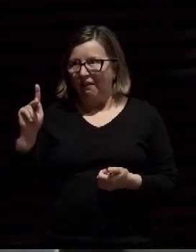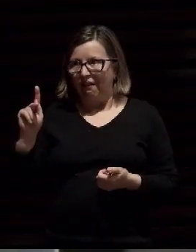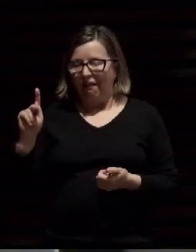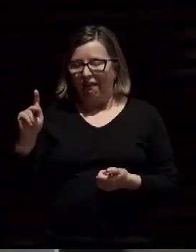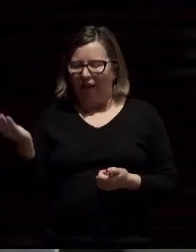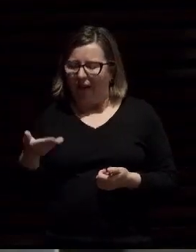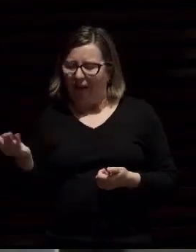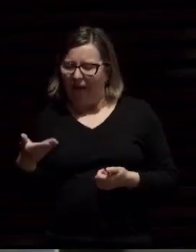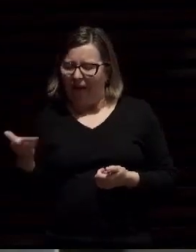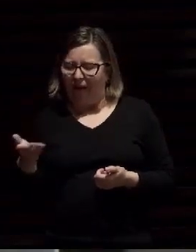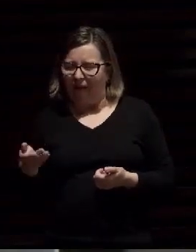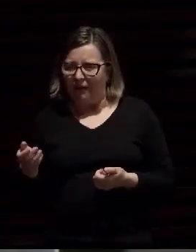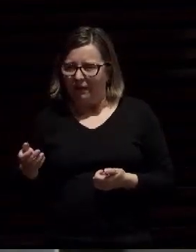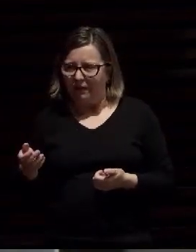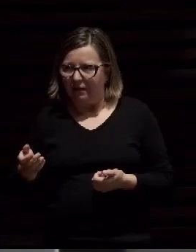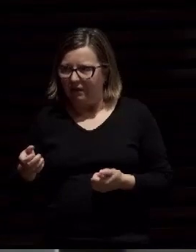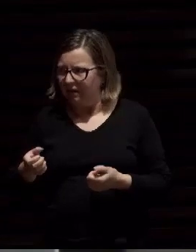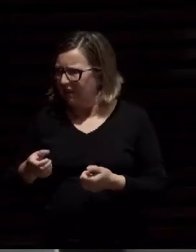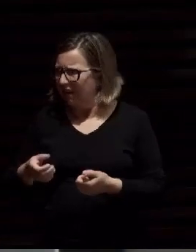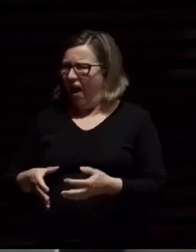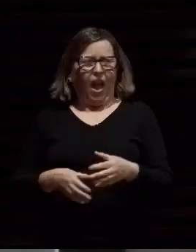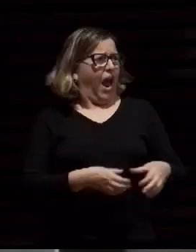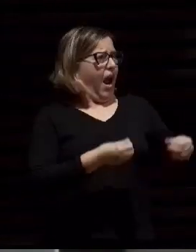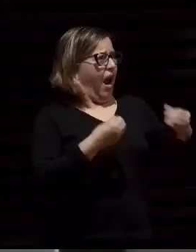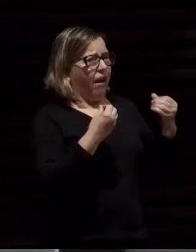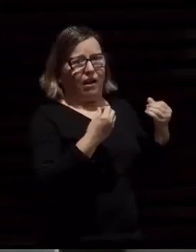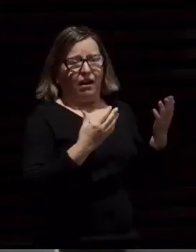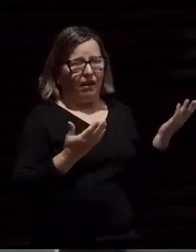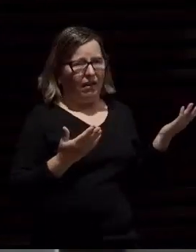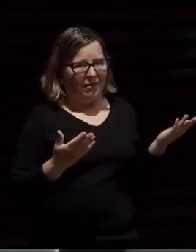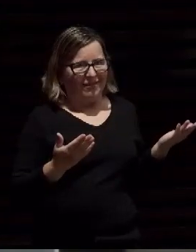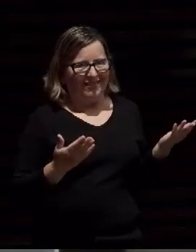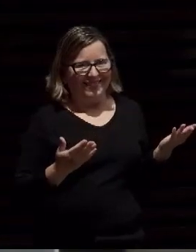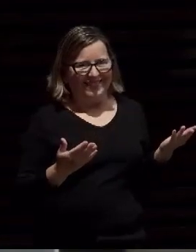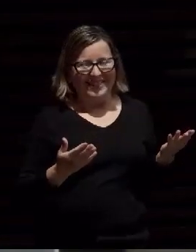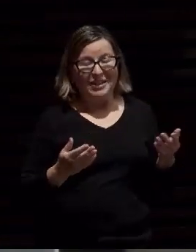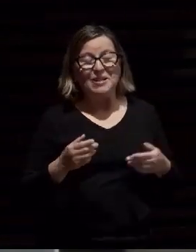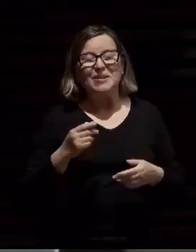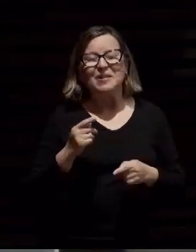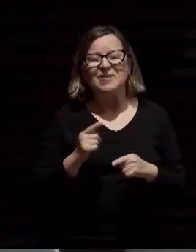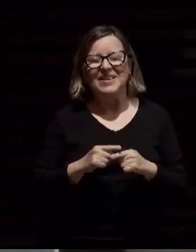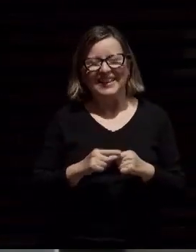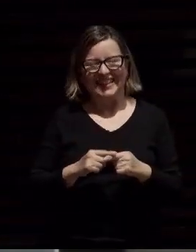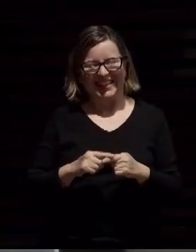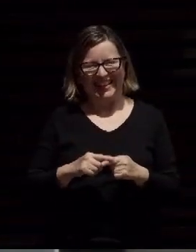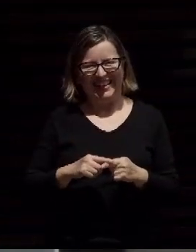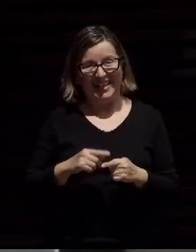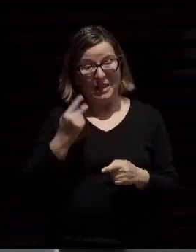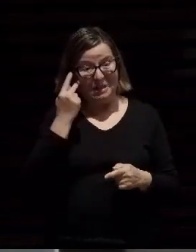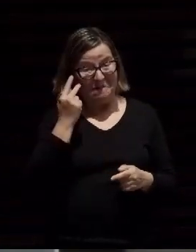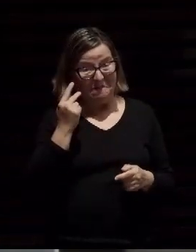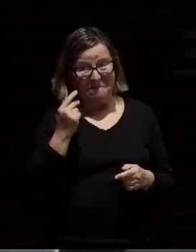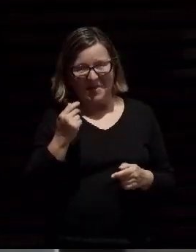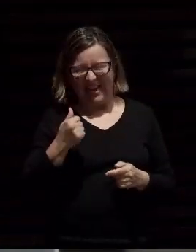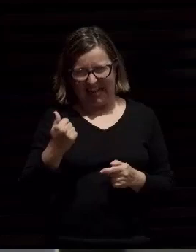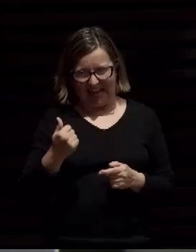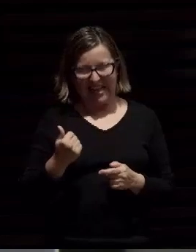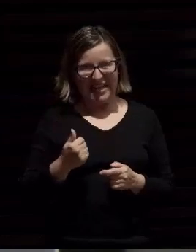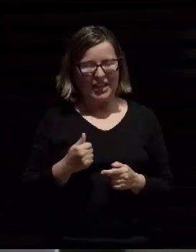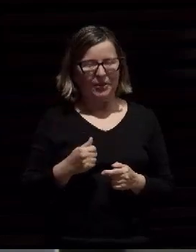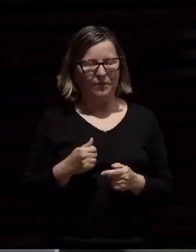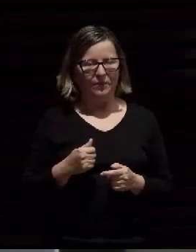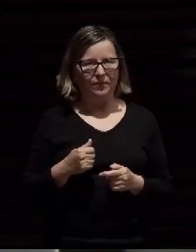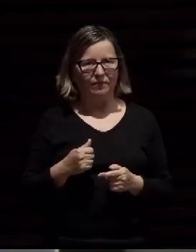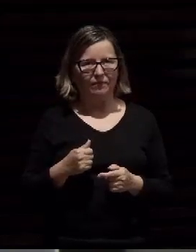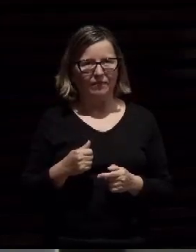Eu vi, ele soltou, como a Bíblia? Porque para eles a evidência seria um dom,